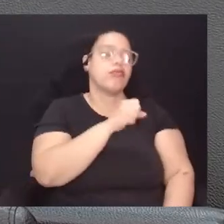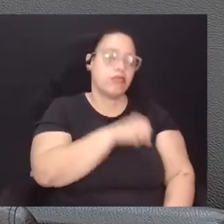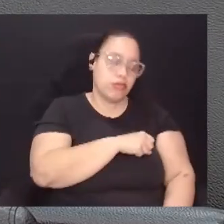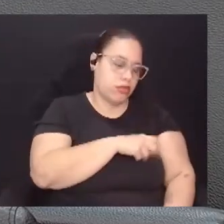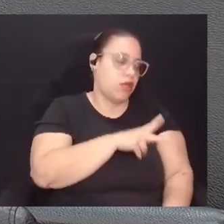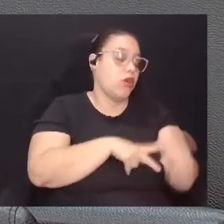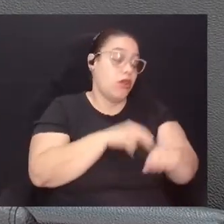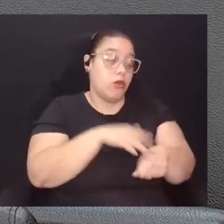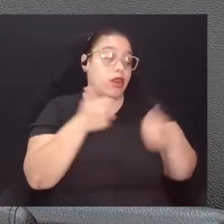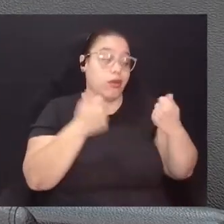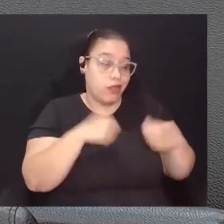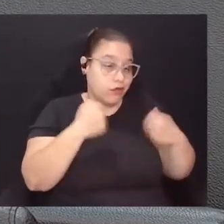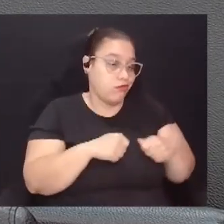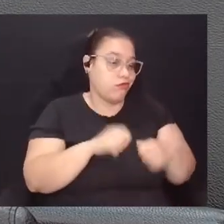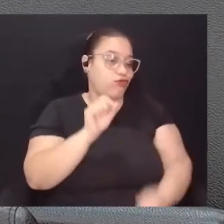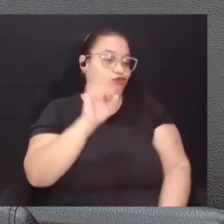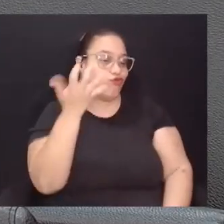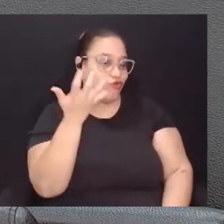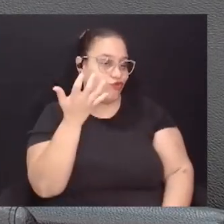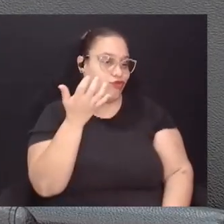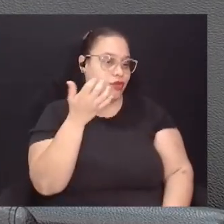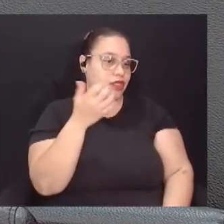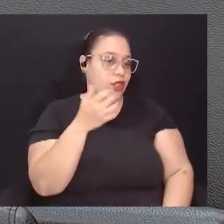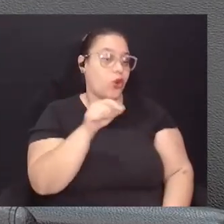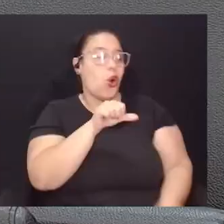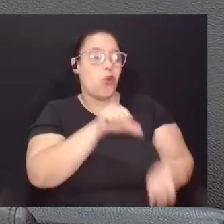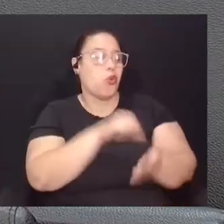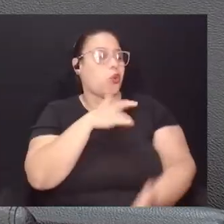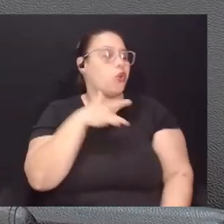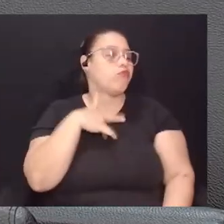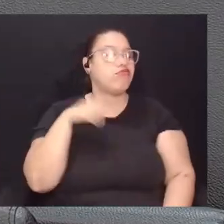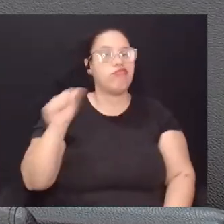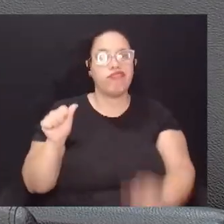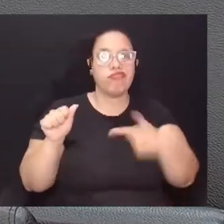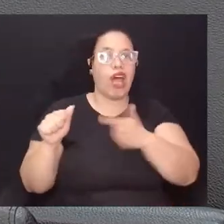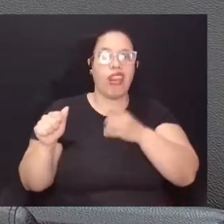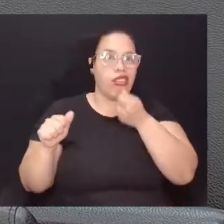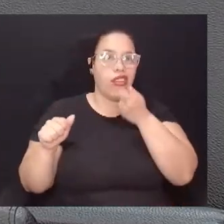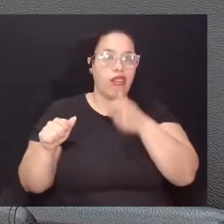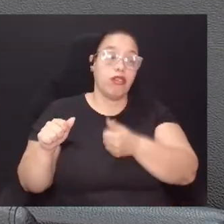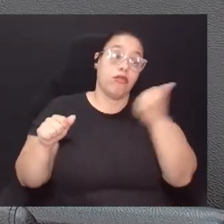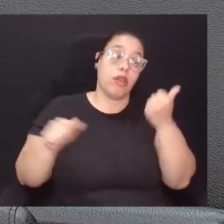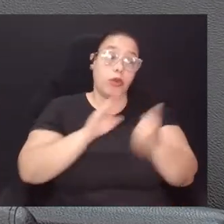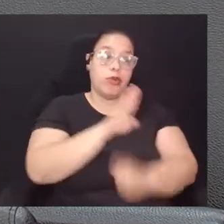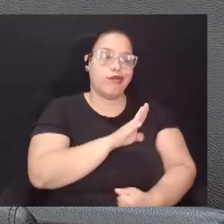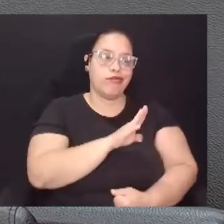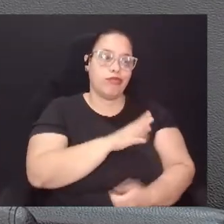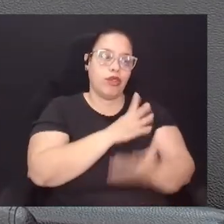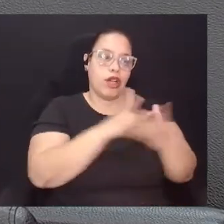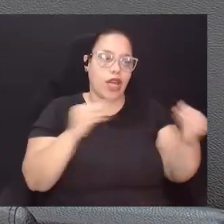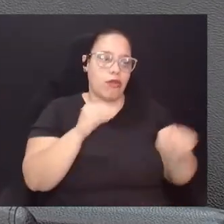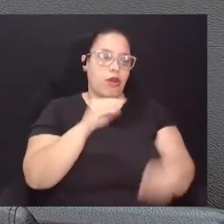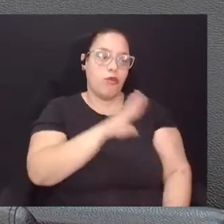população que mais precisa, e aí muitas vezes o que acontece é o seguinte: o posto de saúde A não tem medicamento, vai para o B,